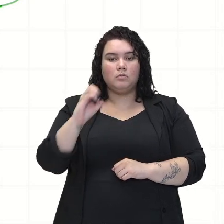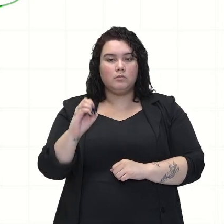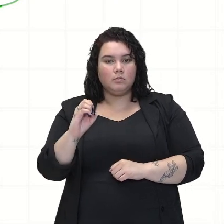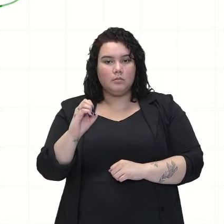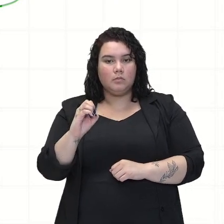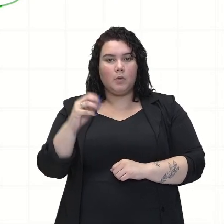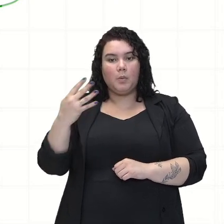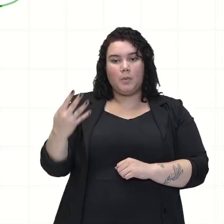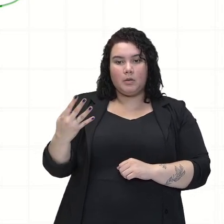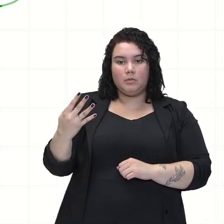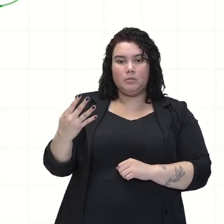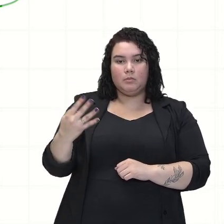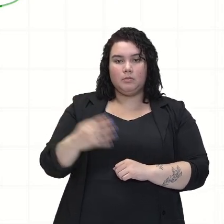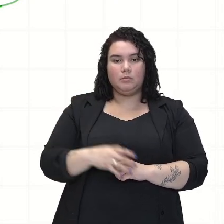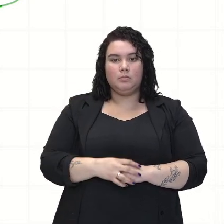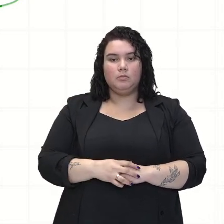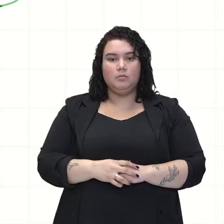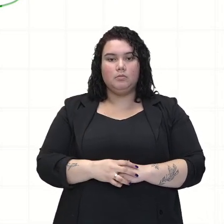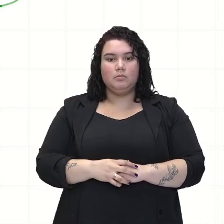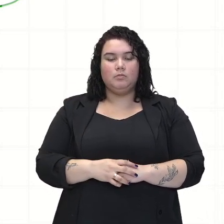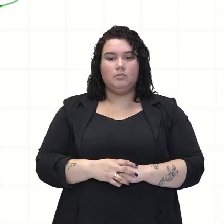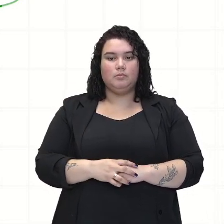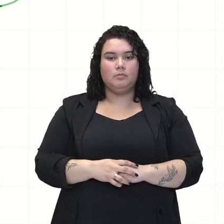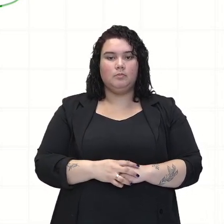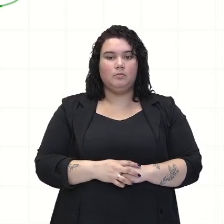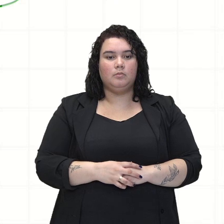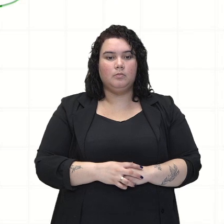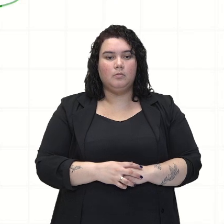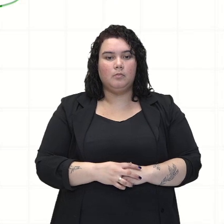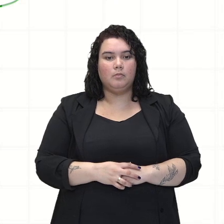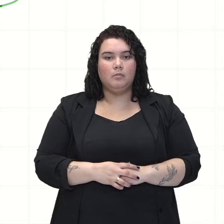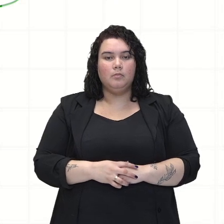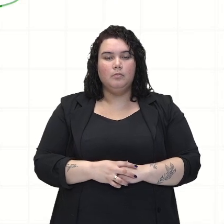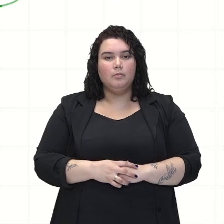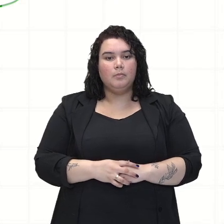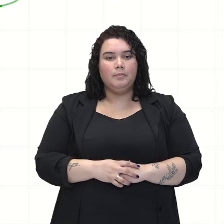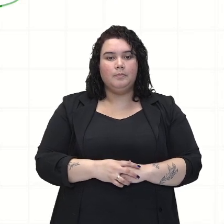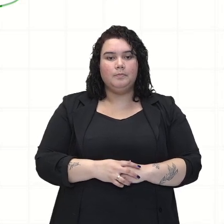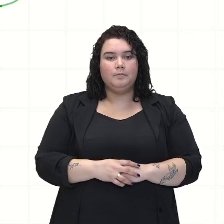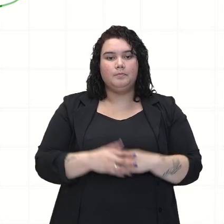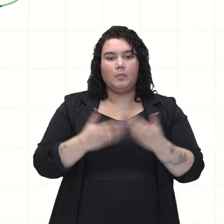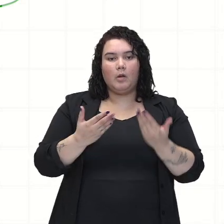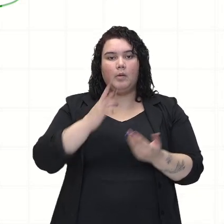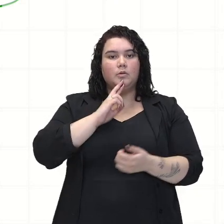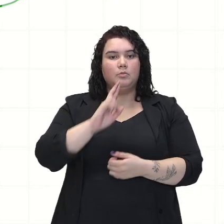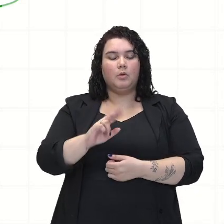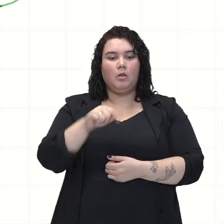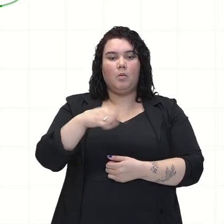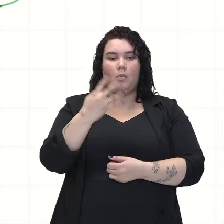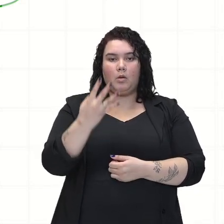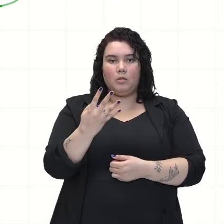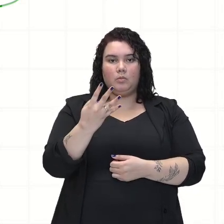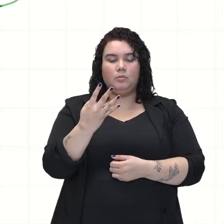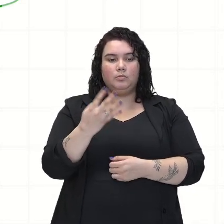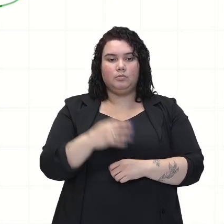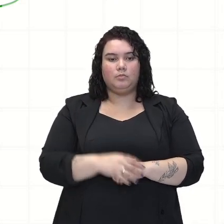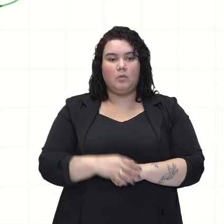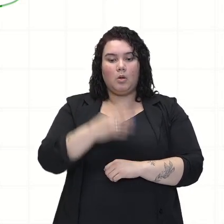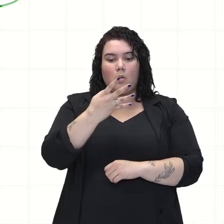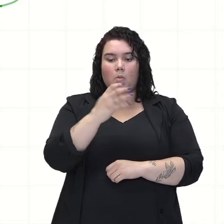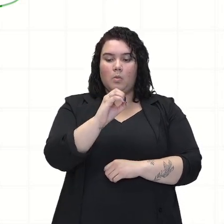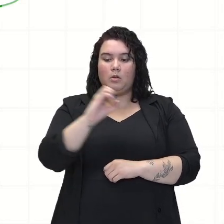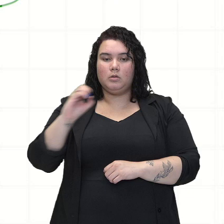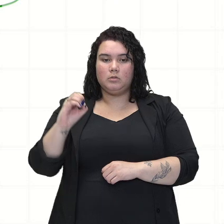e o 4. Né? Ó, vai ficar 4. Então,